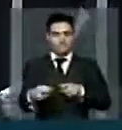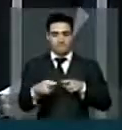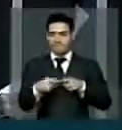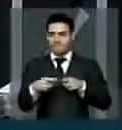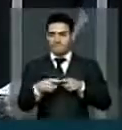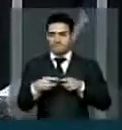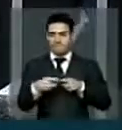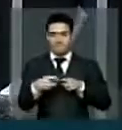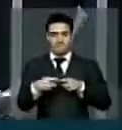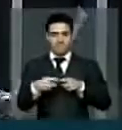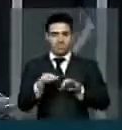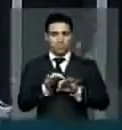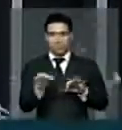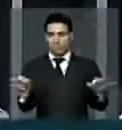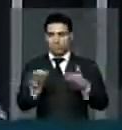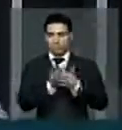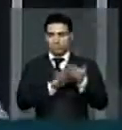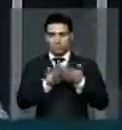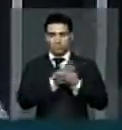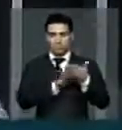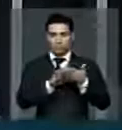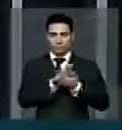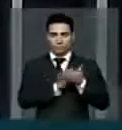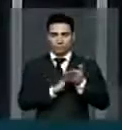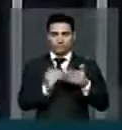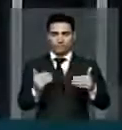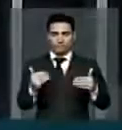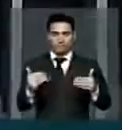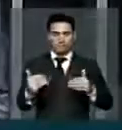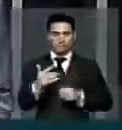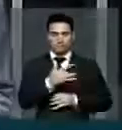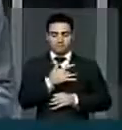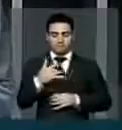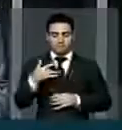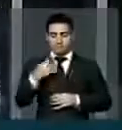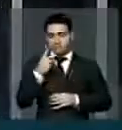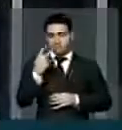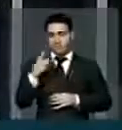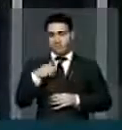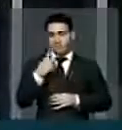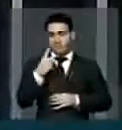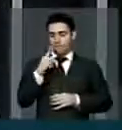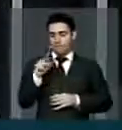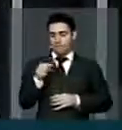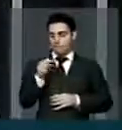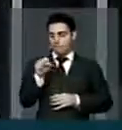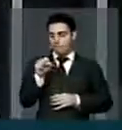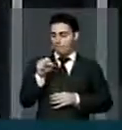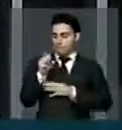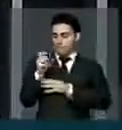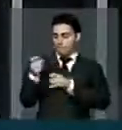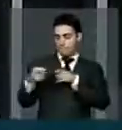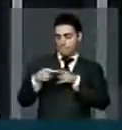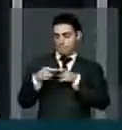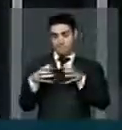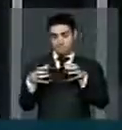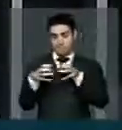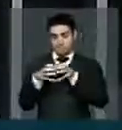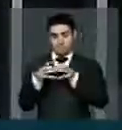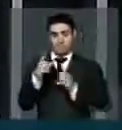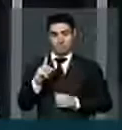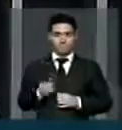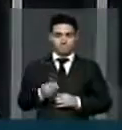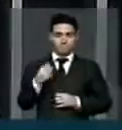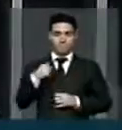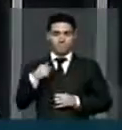não têm um médico sequer. Segundo o Ministério da Saúde, há 1,8 médicos para cada grupo de 1.000